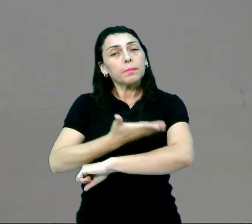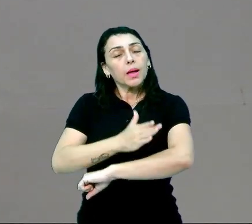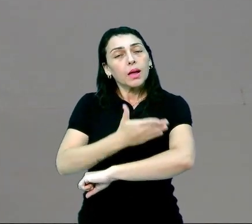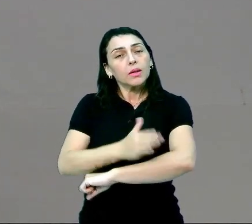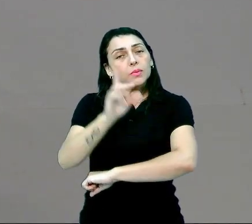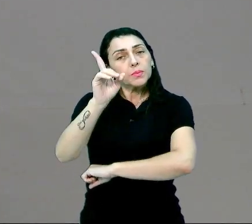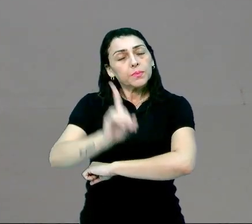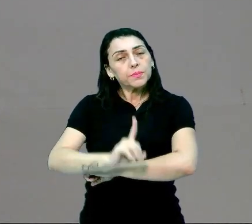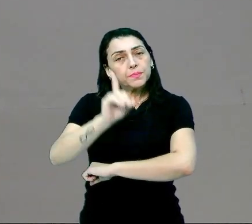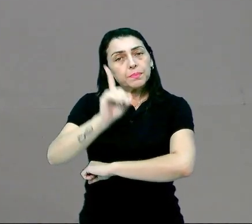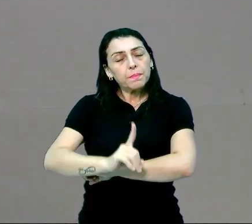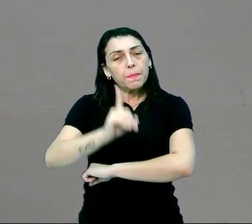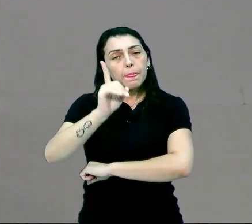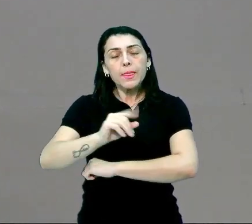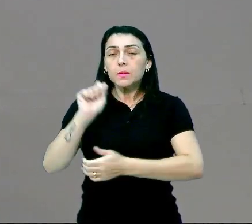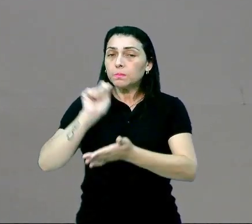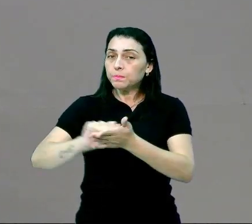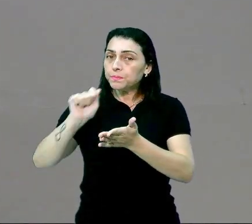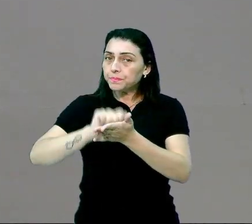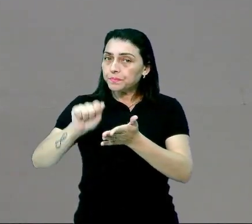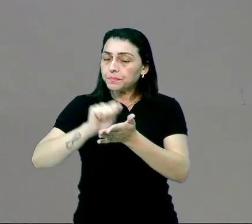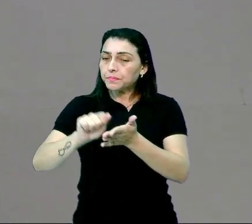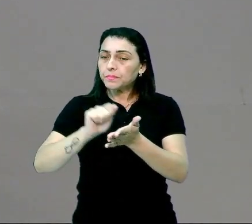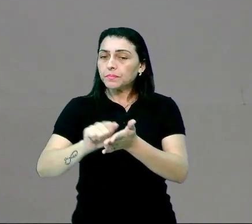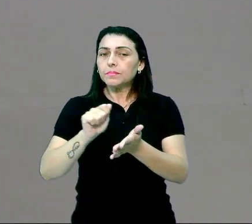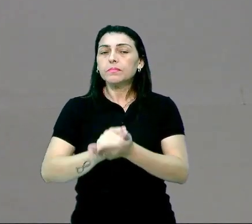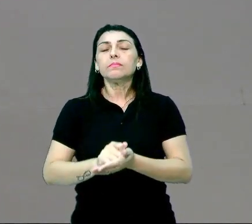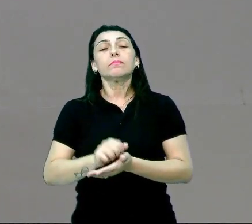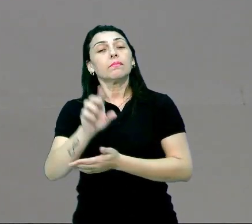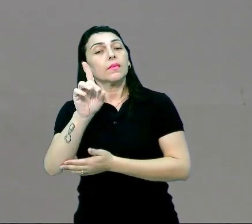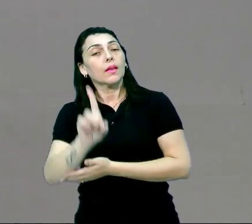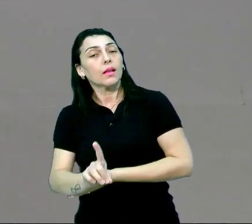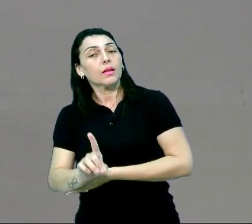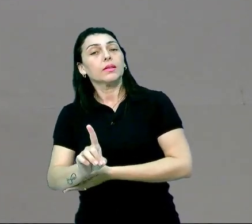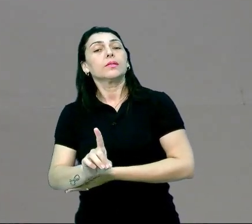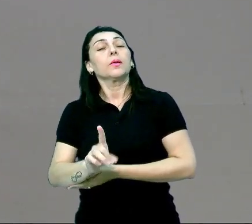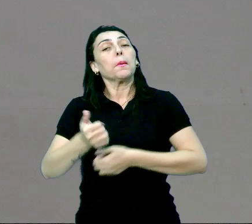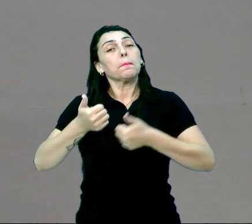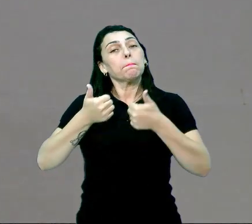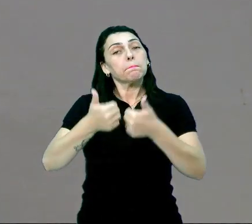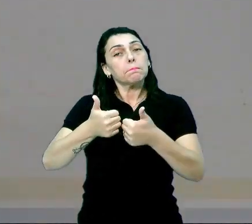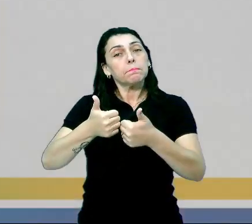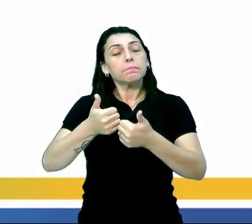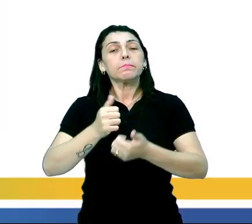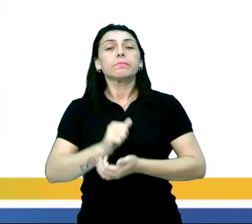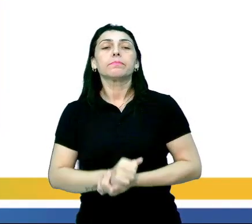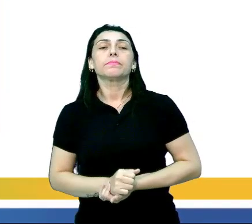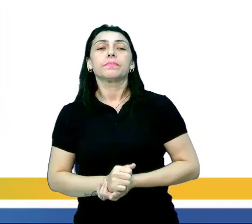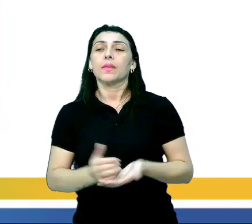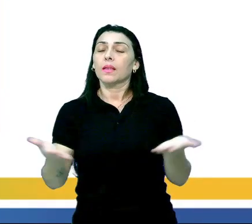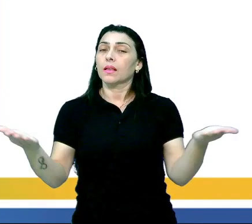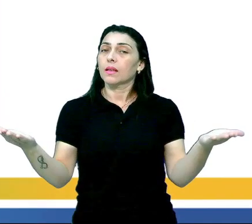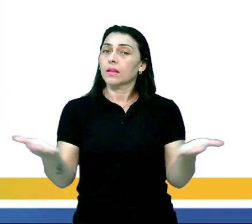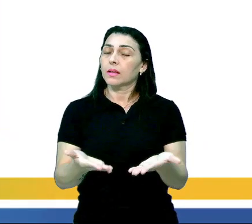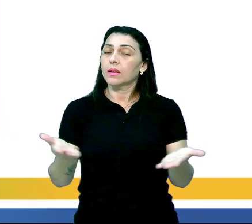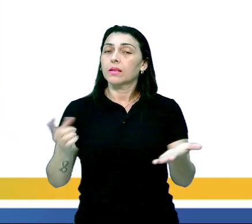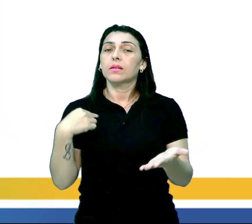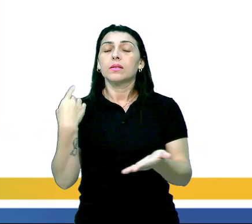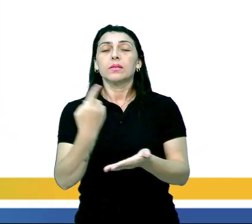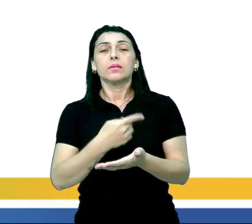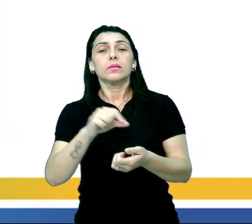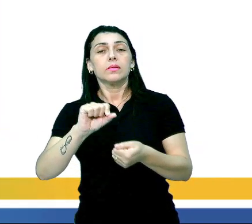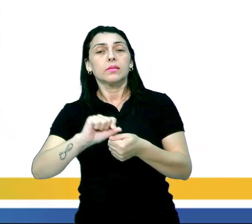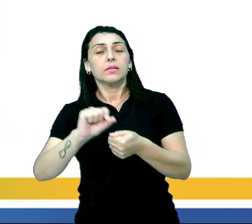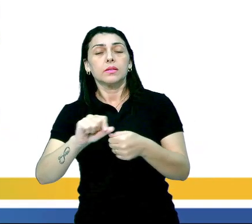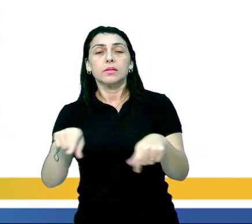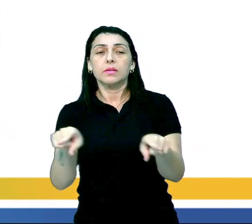no direito escrito, né? Que a gente vai chamar de direito positivo. Então, agora, nós vamos